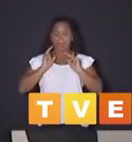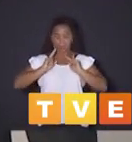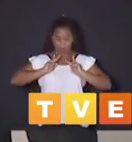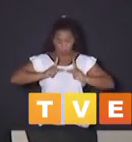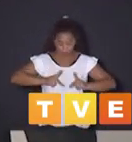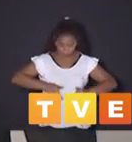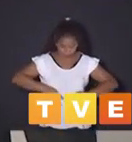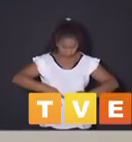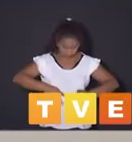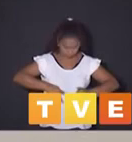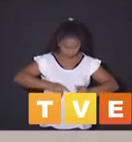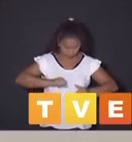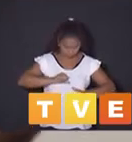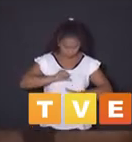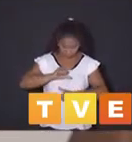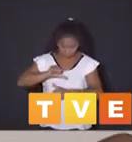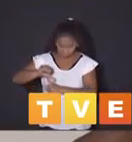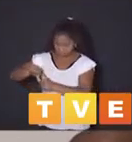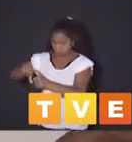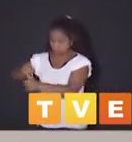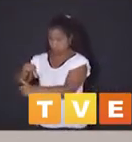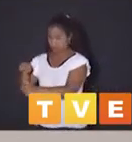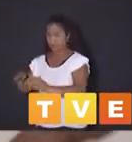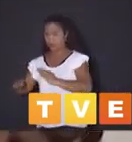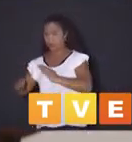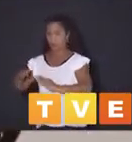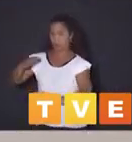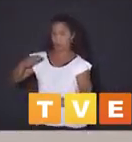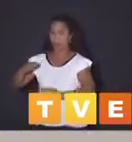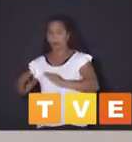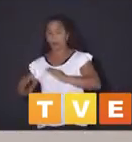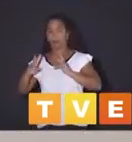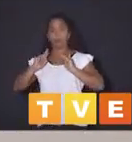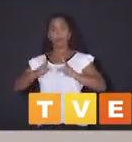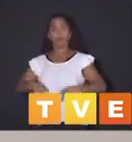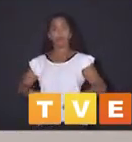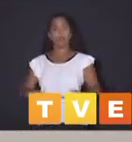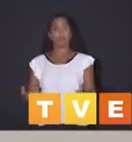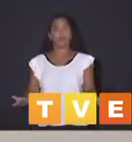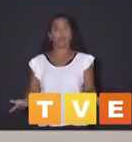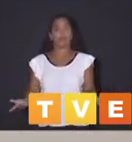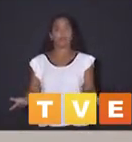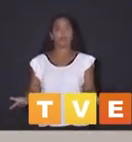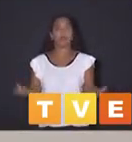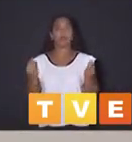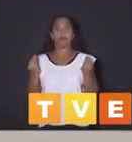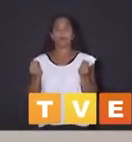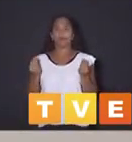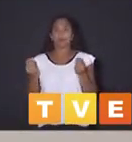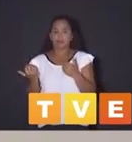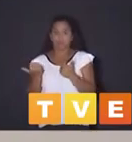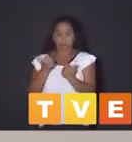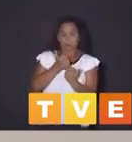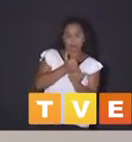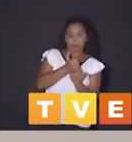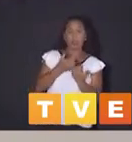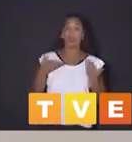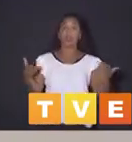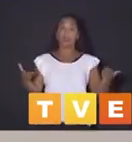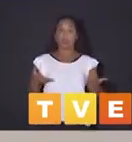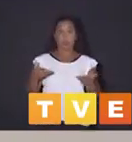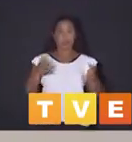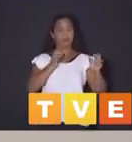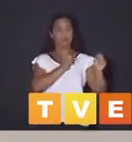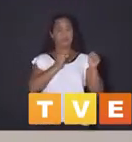humano e humanização da máquina assim eu acho que eu tenho medo porque é o ser humano hoje que está no